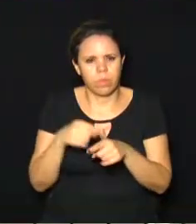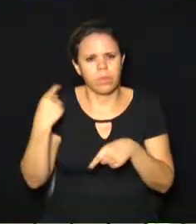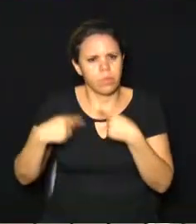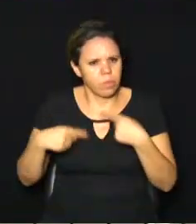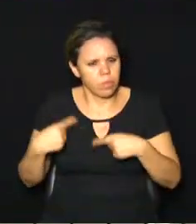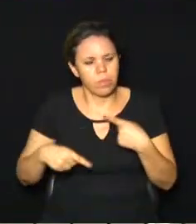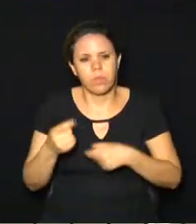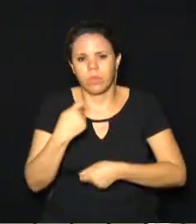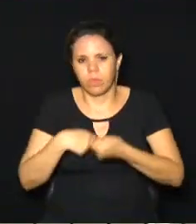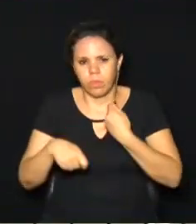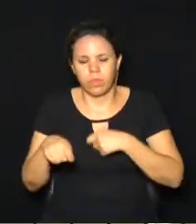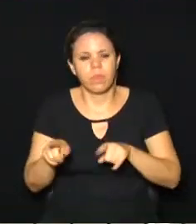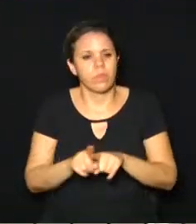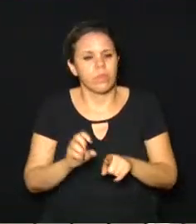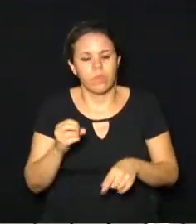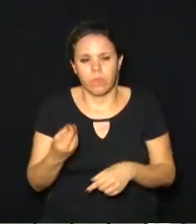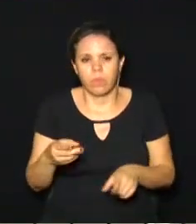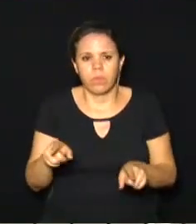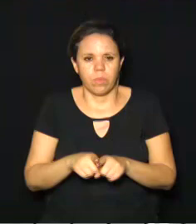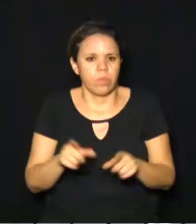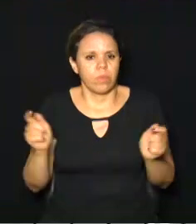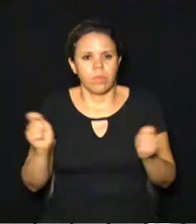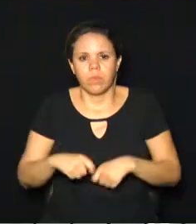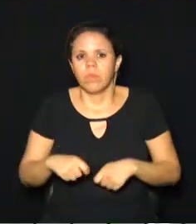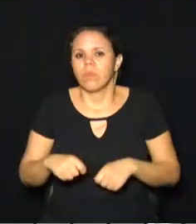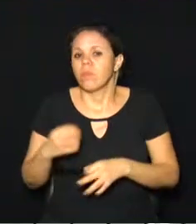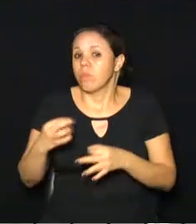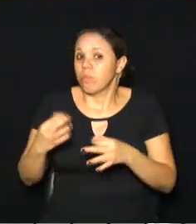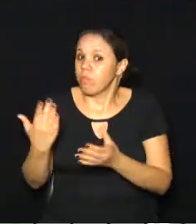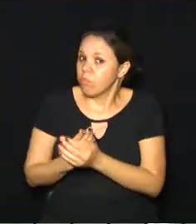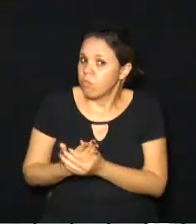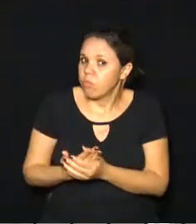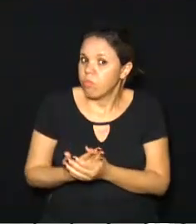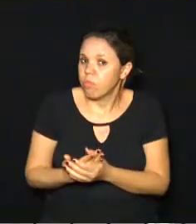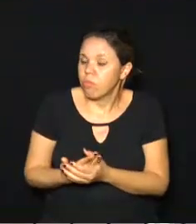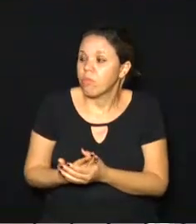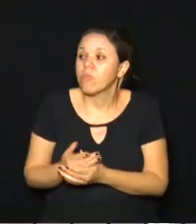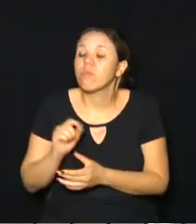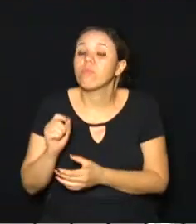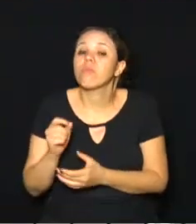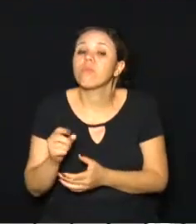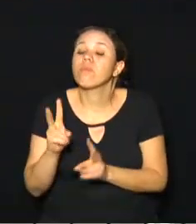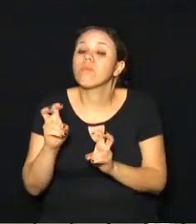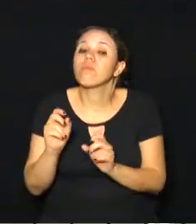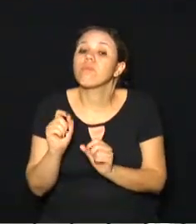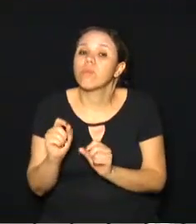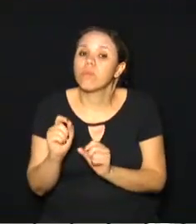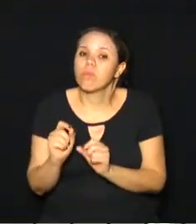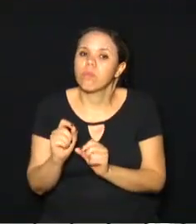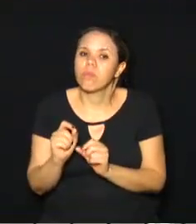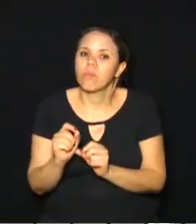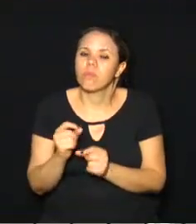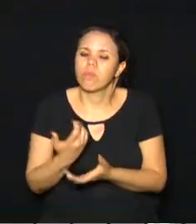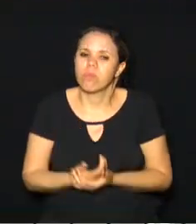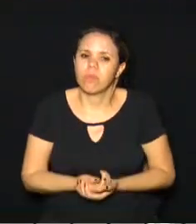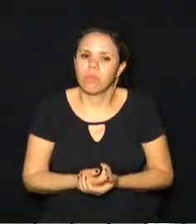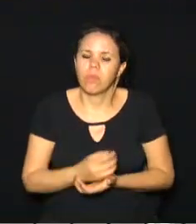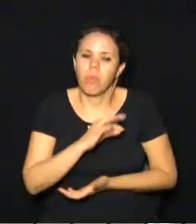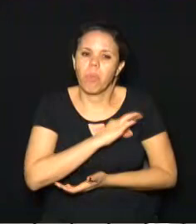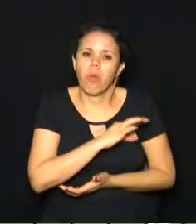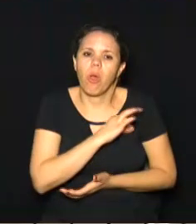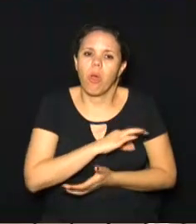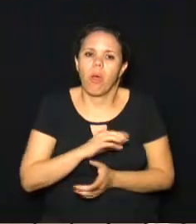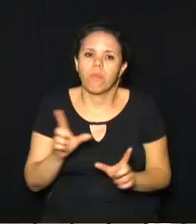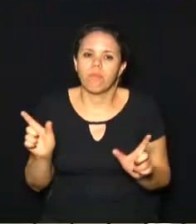tanto administrativamente e possivelmente até judicialmente, que diz respeito a uma perda